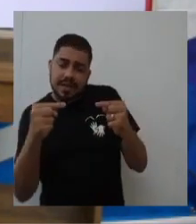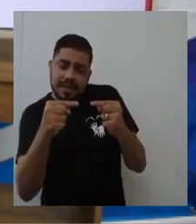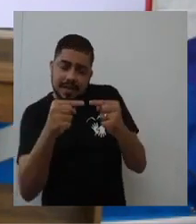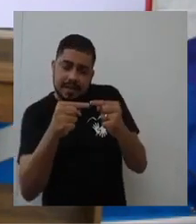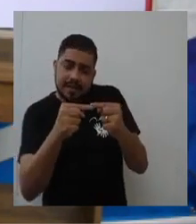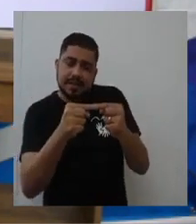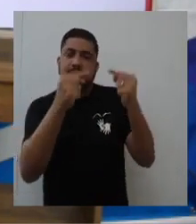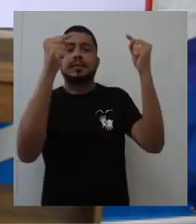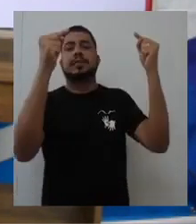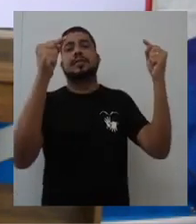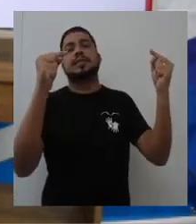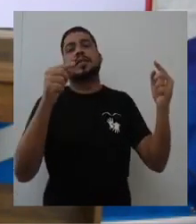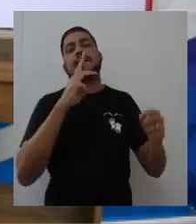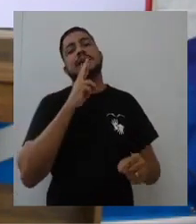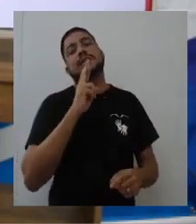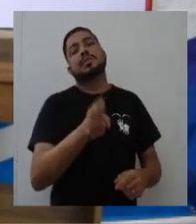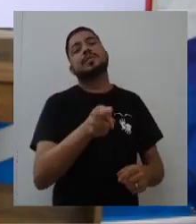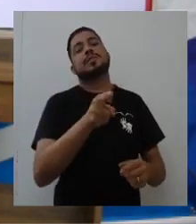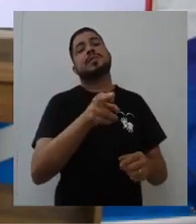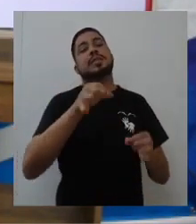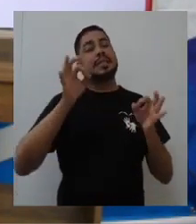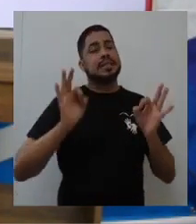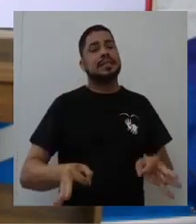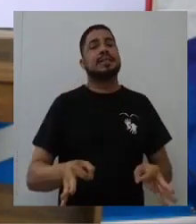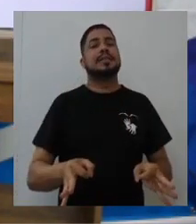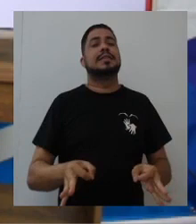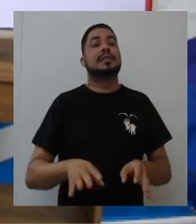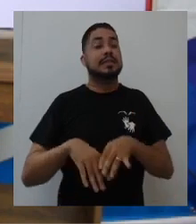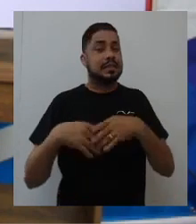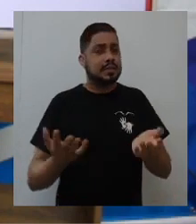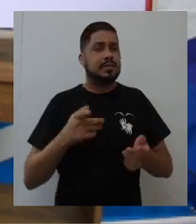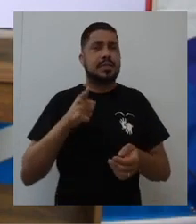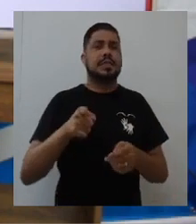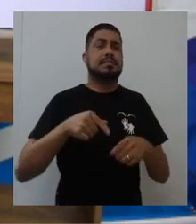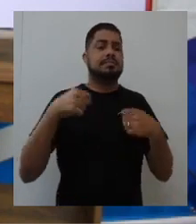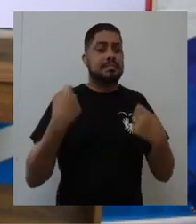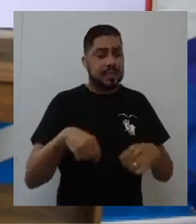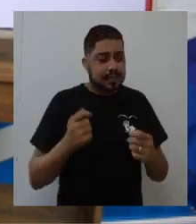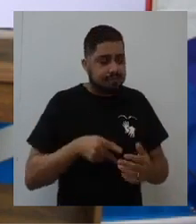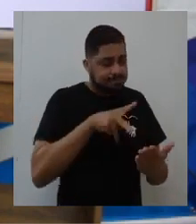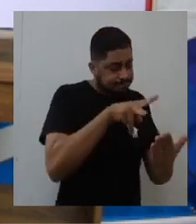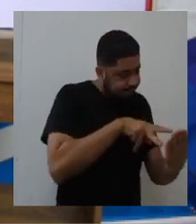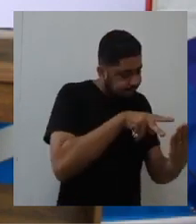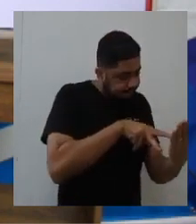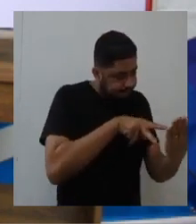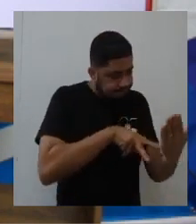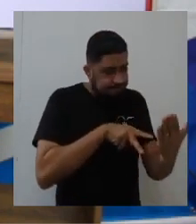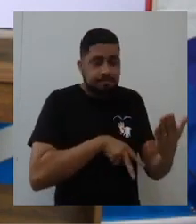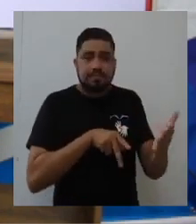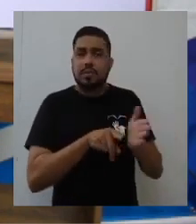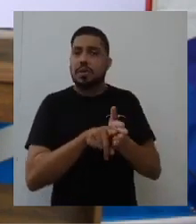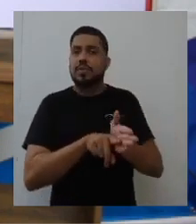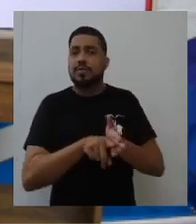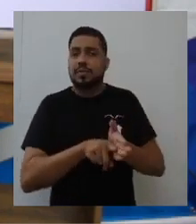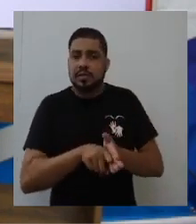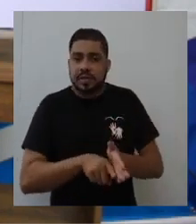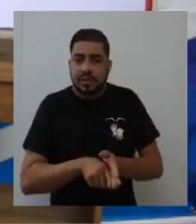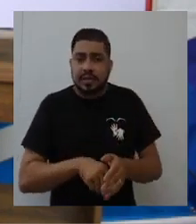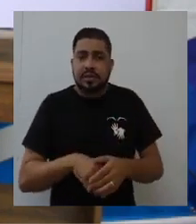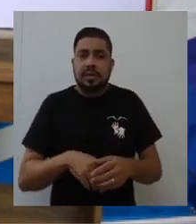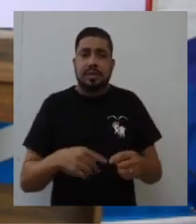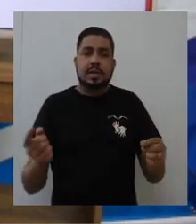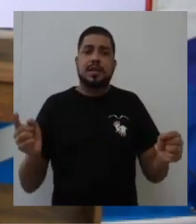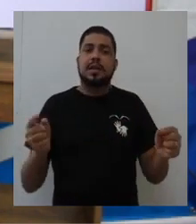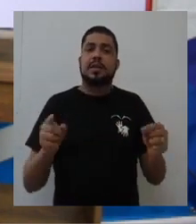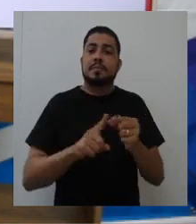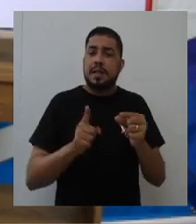vai te dar a resposta exata disso daí. Então, você tem que ir lá e procurar a informação que mais se aproxima das alternativas